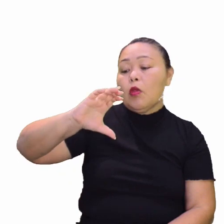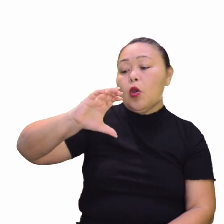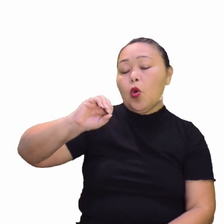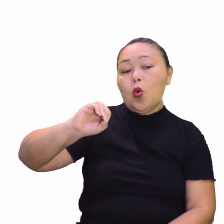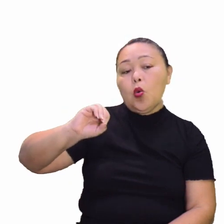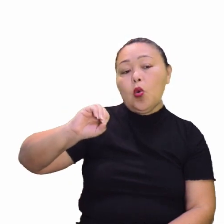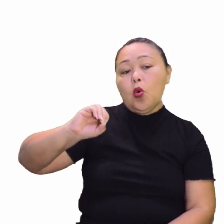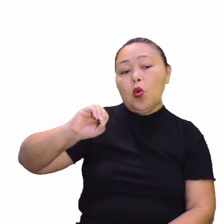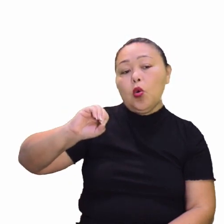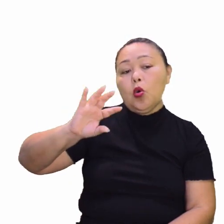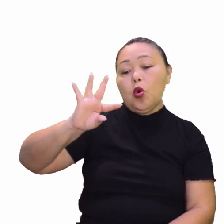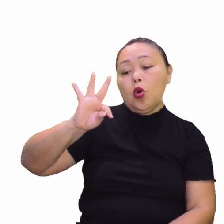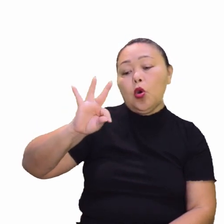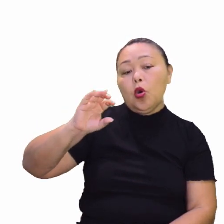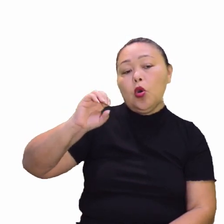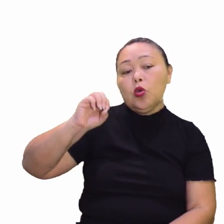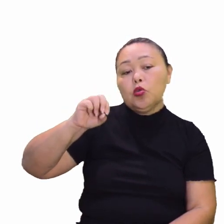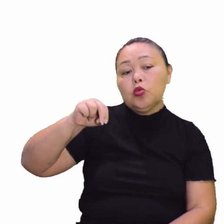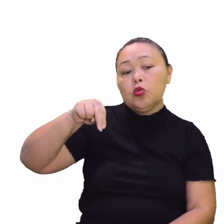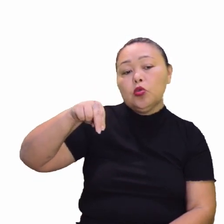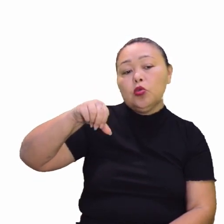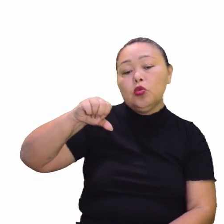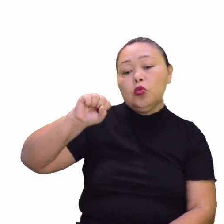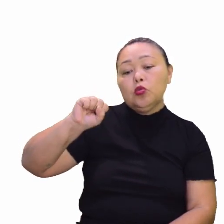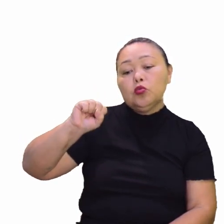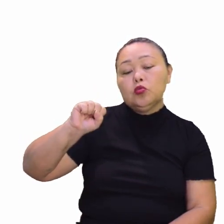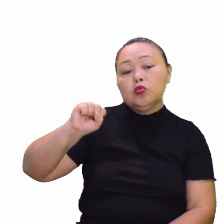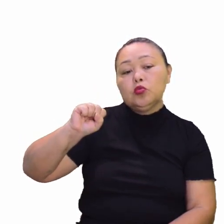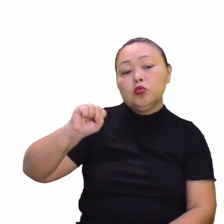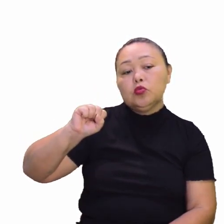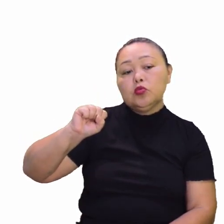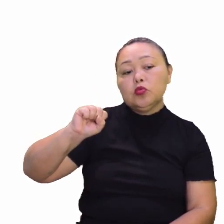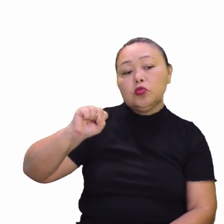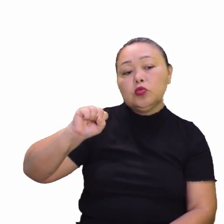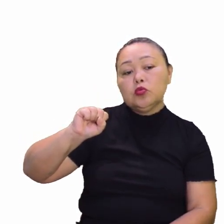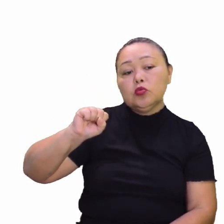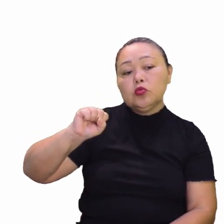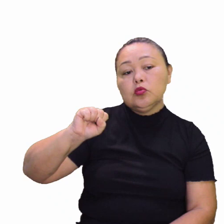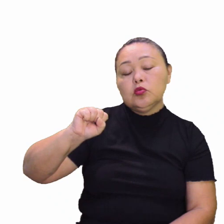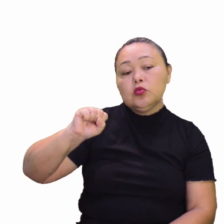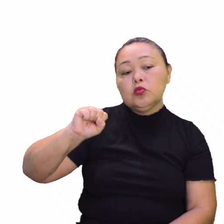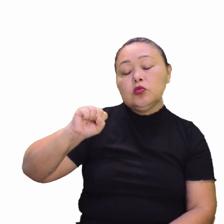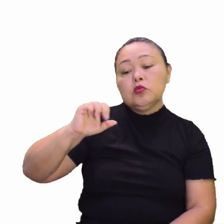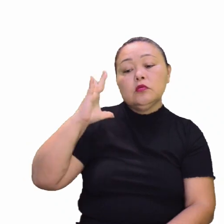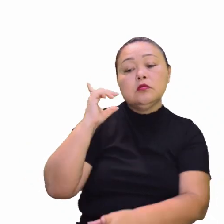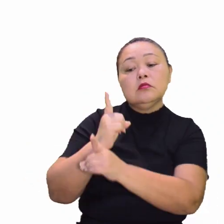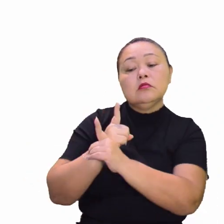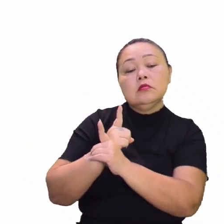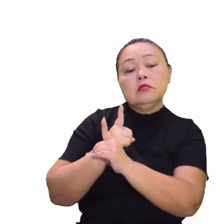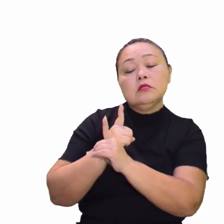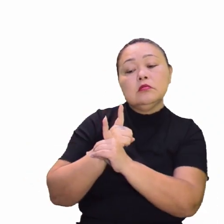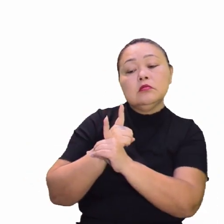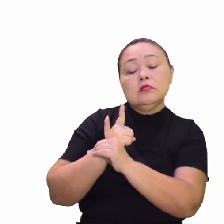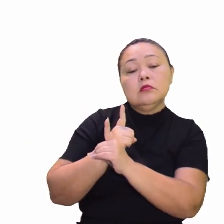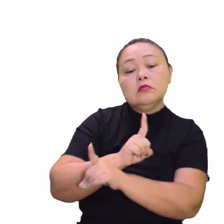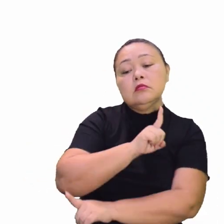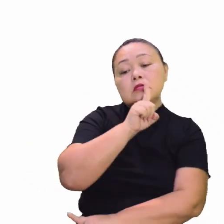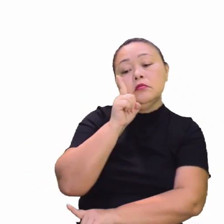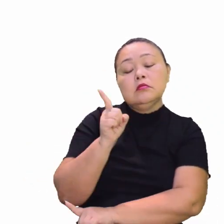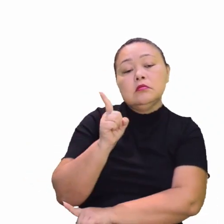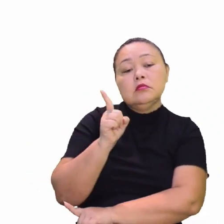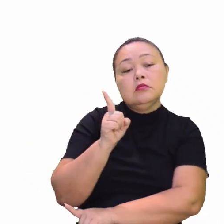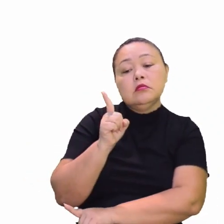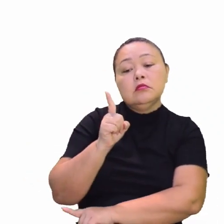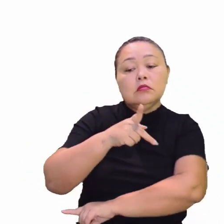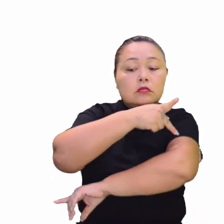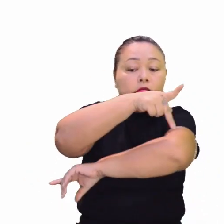Ecótonos, para lembrar esse aluno que a gente está falando sobre vegetação. Ecótonos, a gente vai encontrar lá